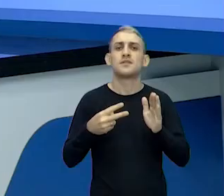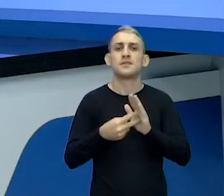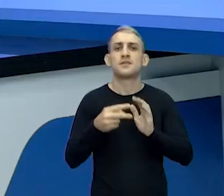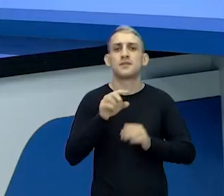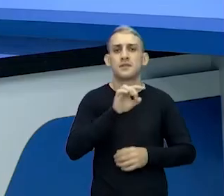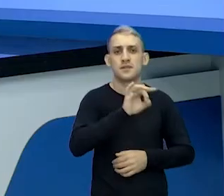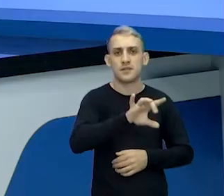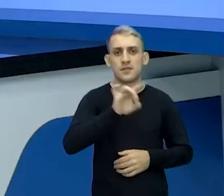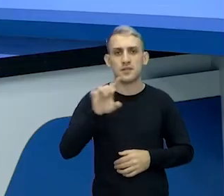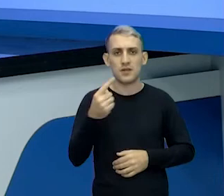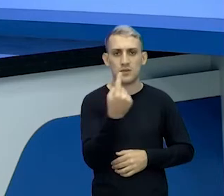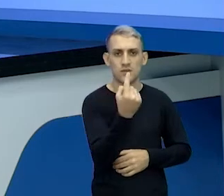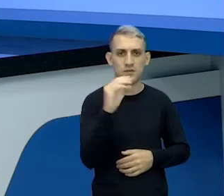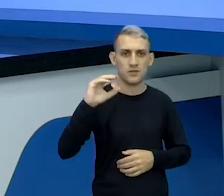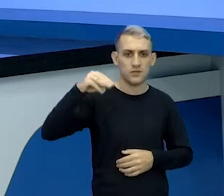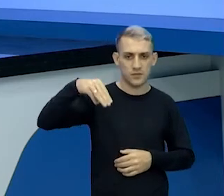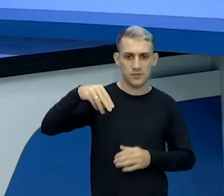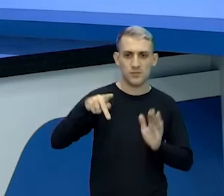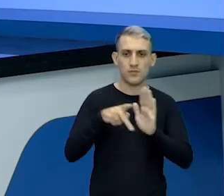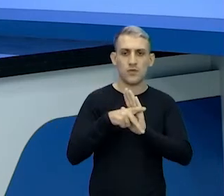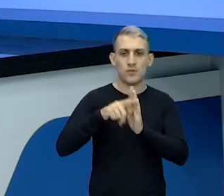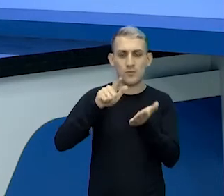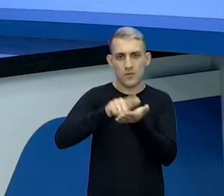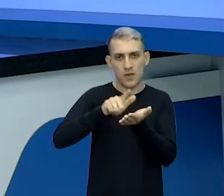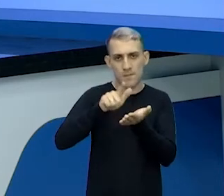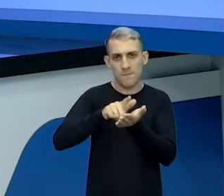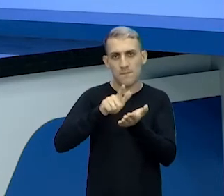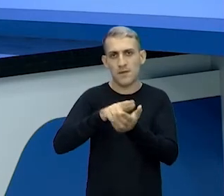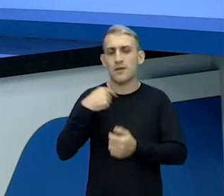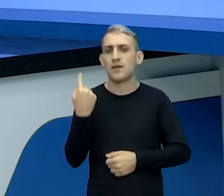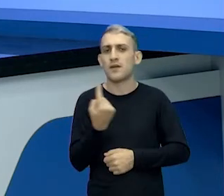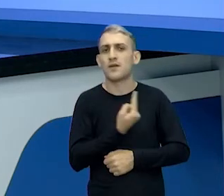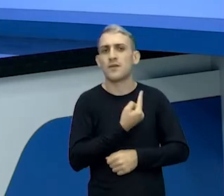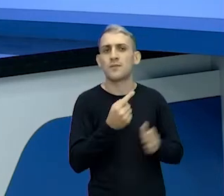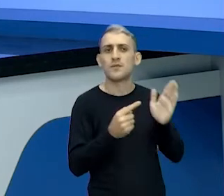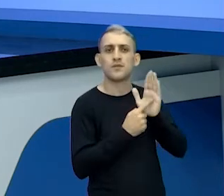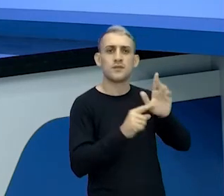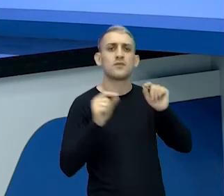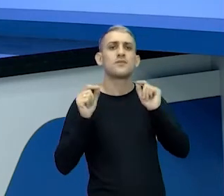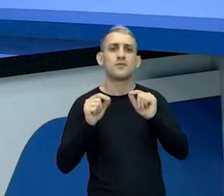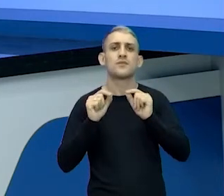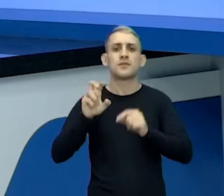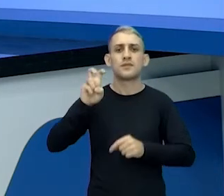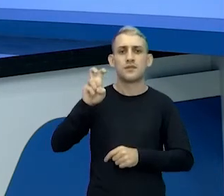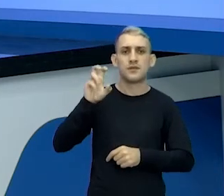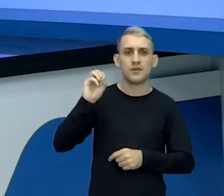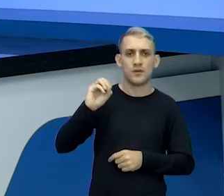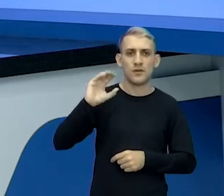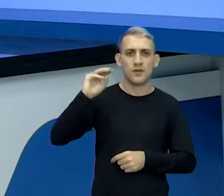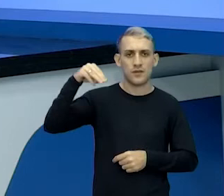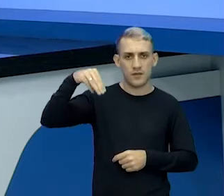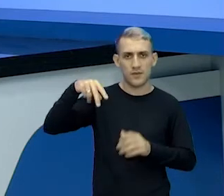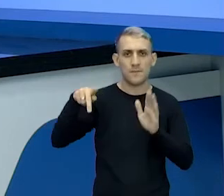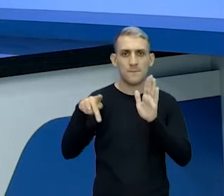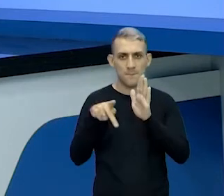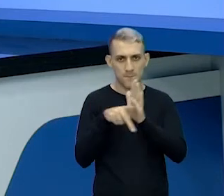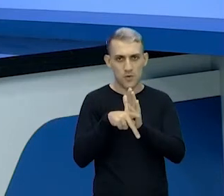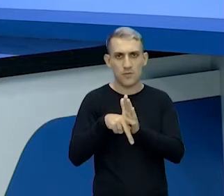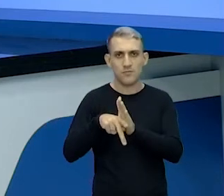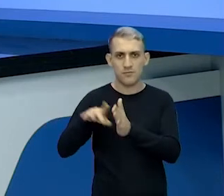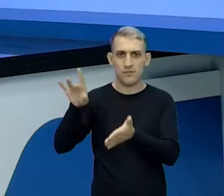1 centímetro no meu papel, eu vou estar representando 50 centímetros do